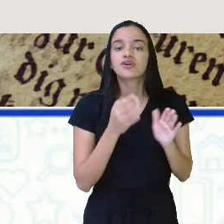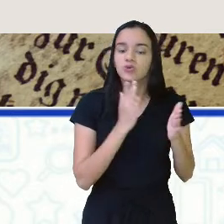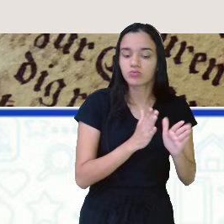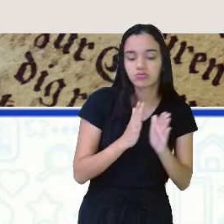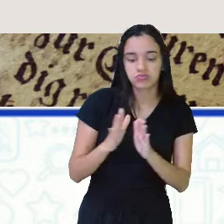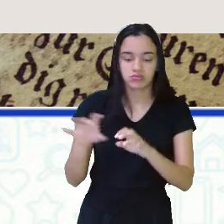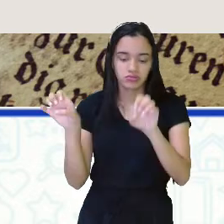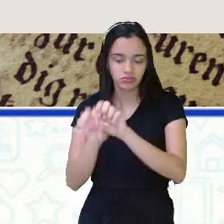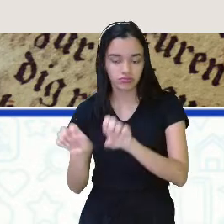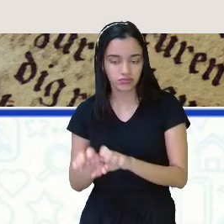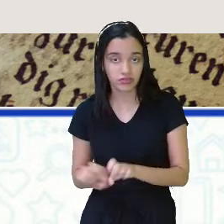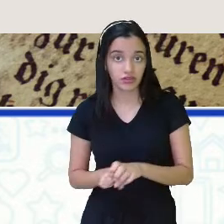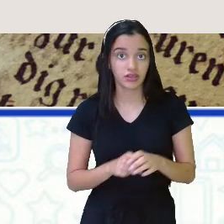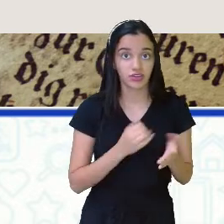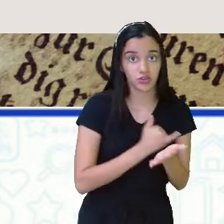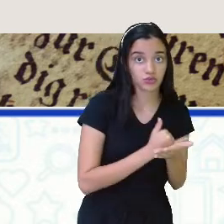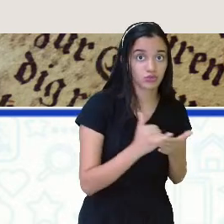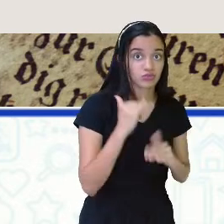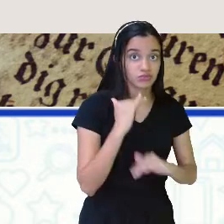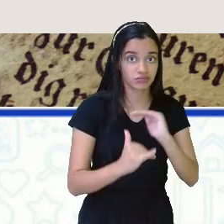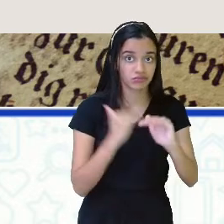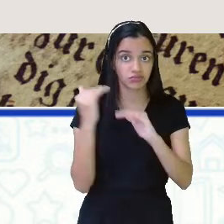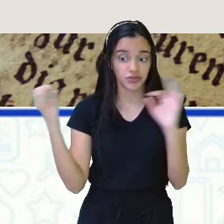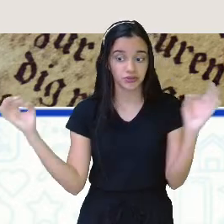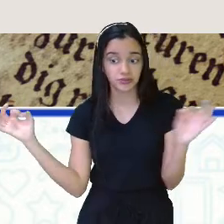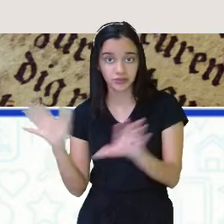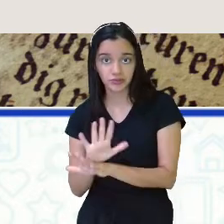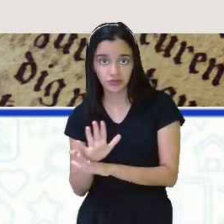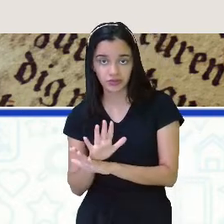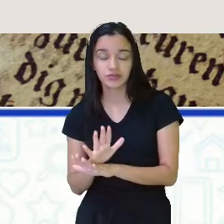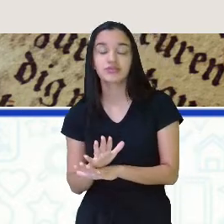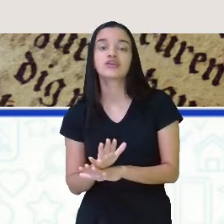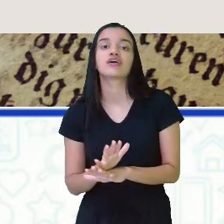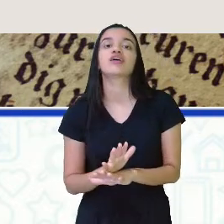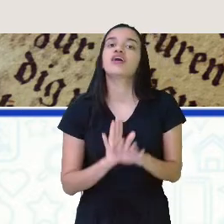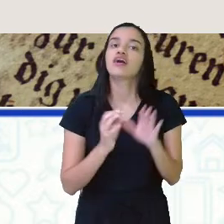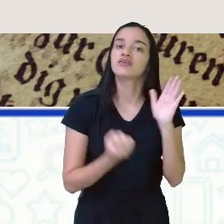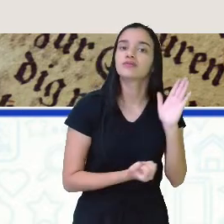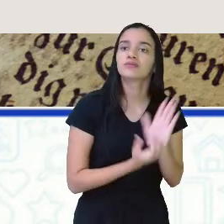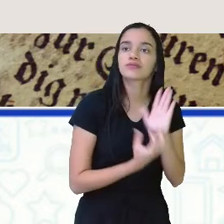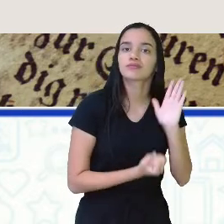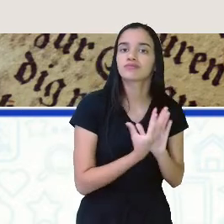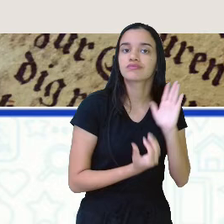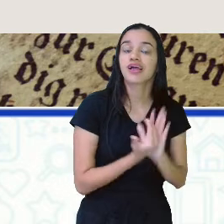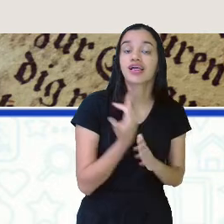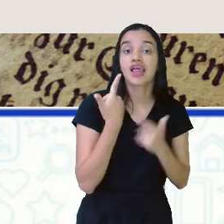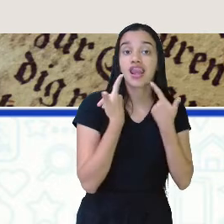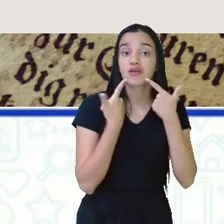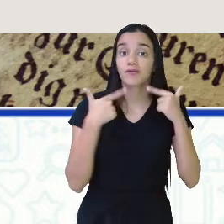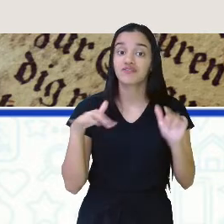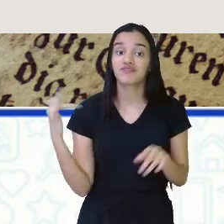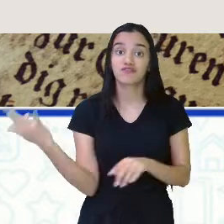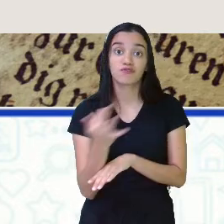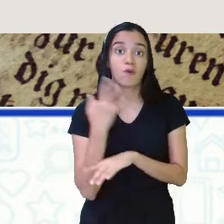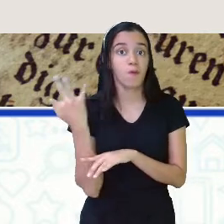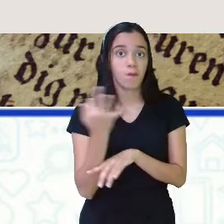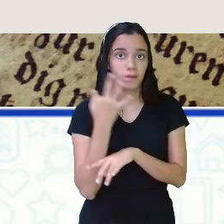estrutura introdução, desenvolvimento e conclusão. É hora de produzir o texto em linguagem formal.